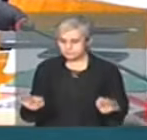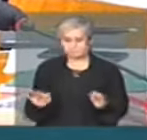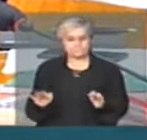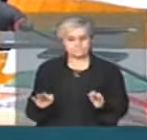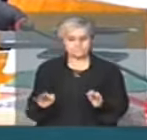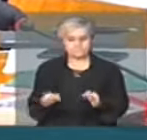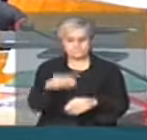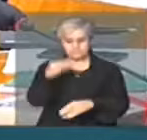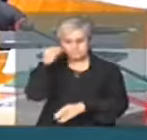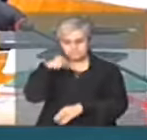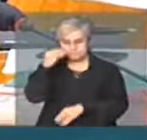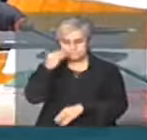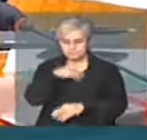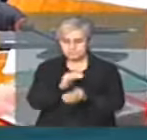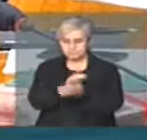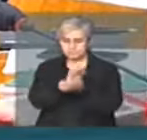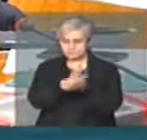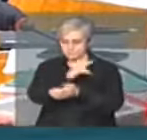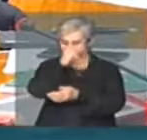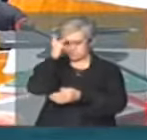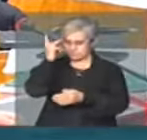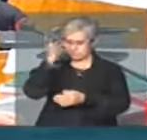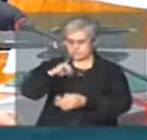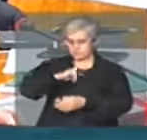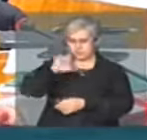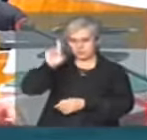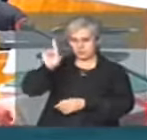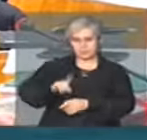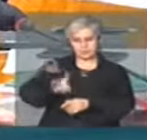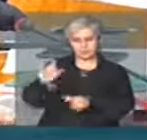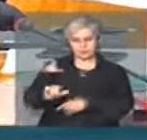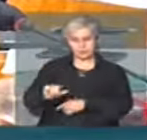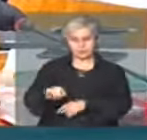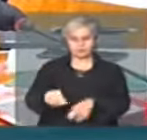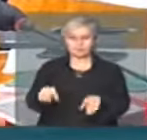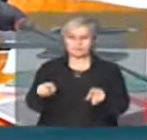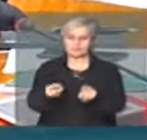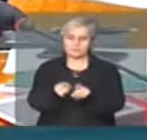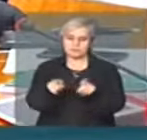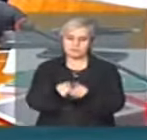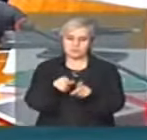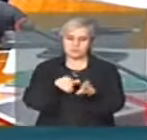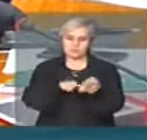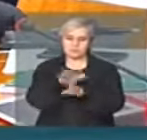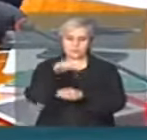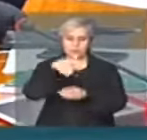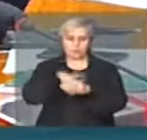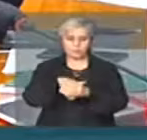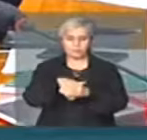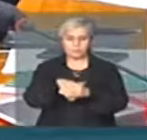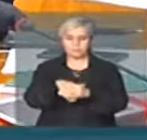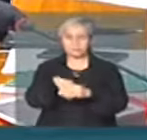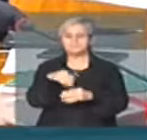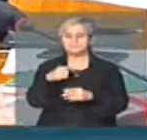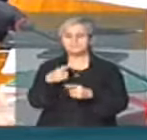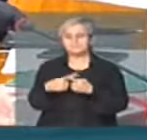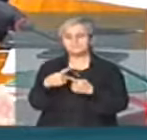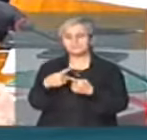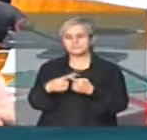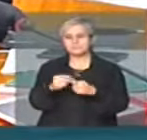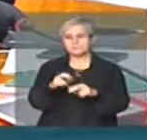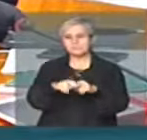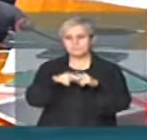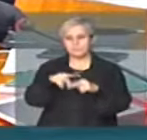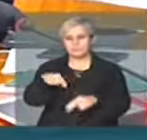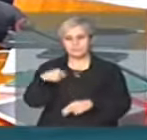pobres, aos portadores de menos direitos. E, finalmente, eu encaminho contra, porque nós